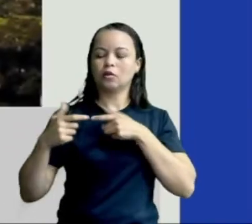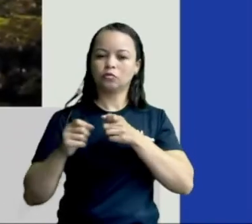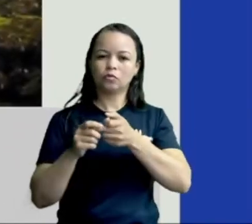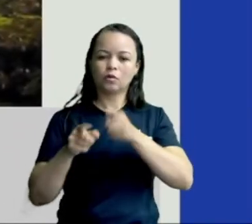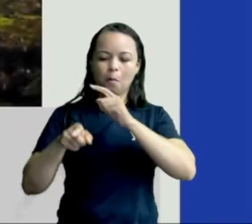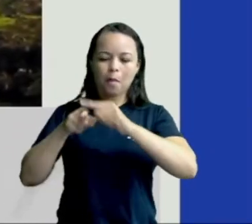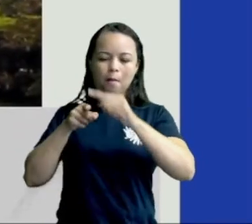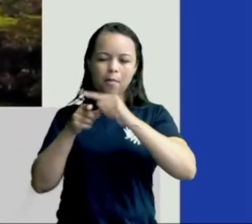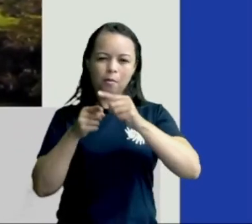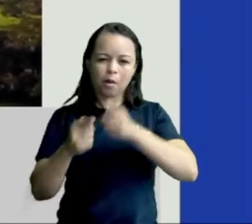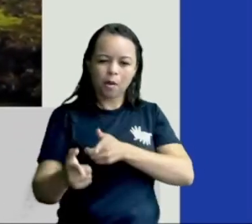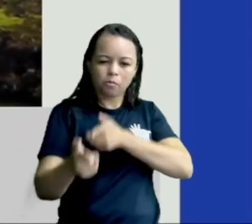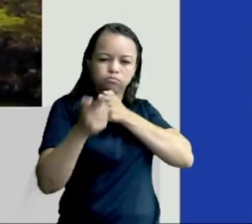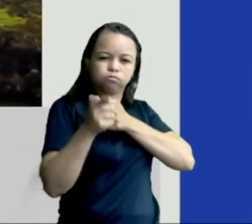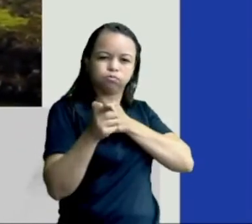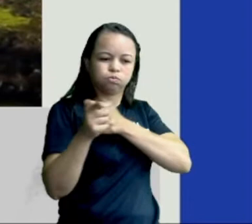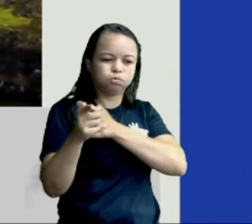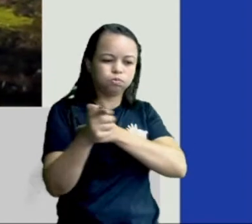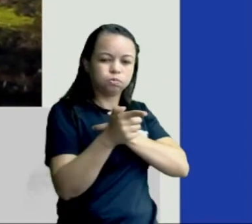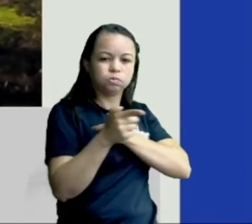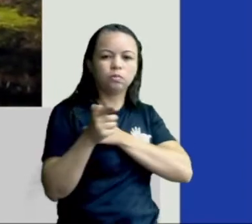espetos.